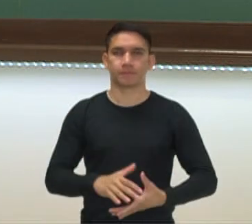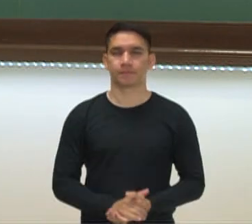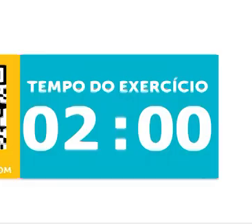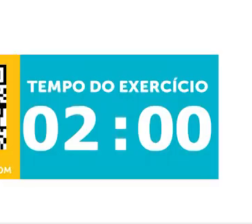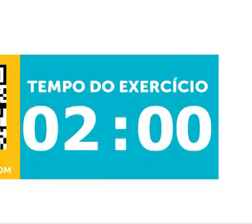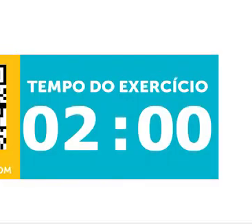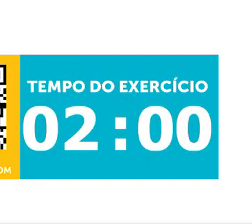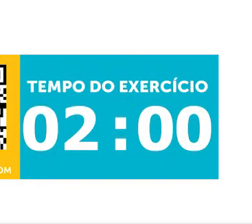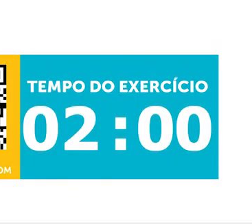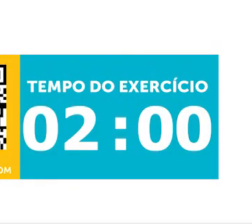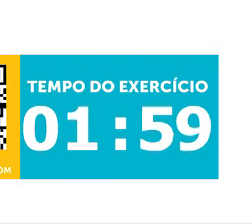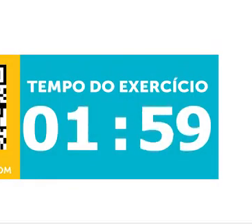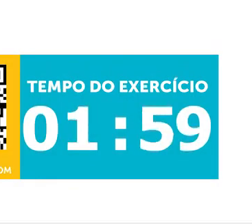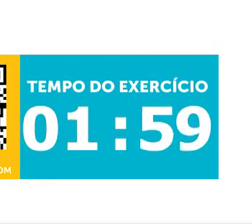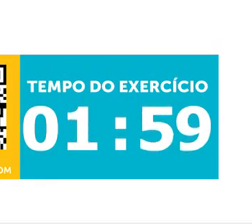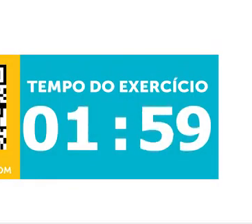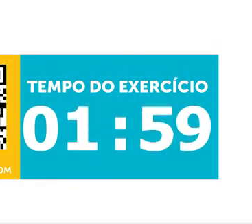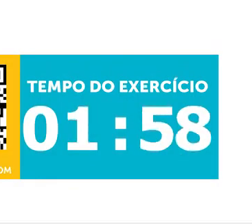vocês.